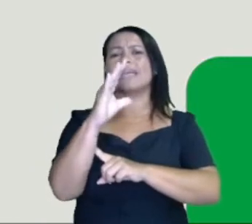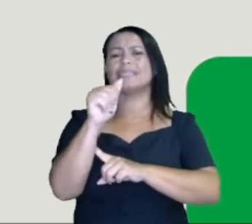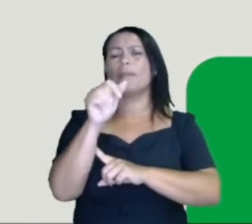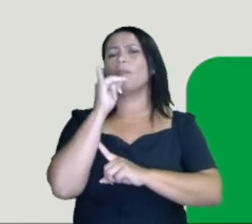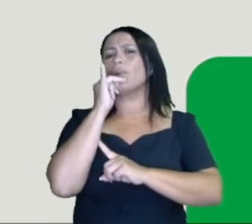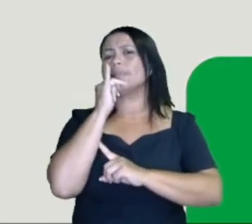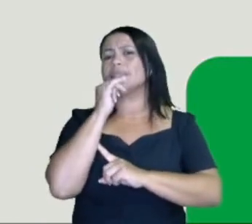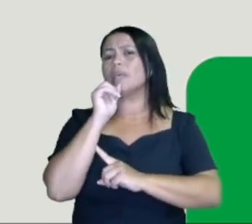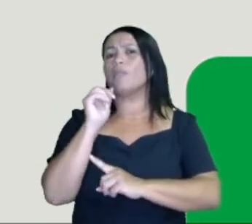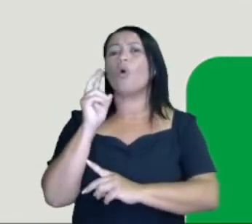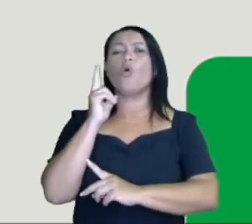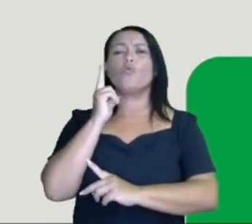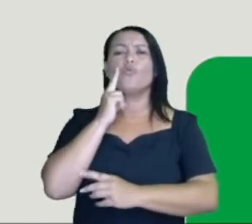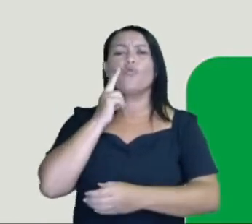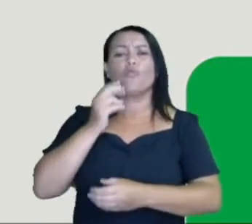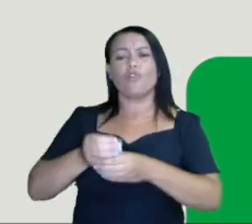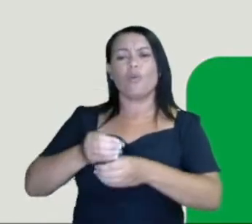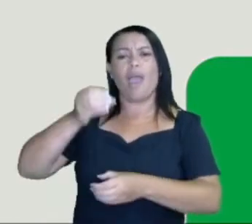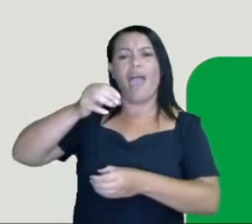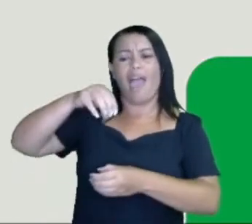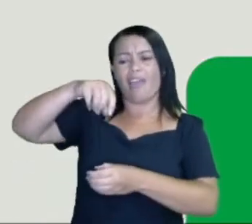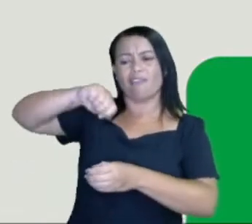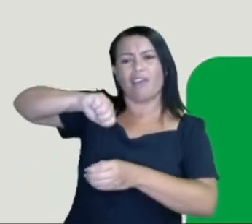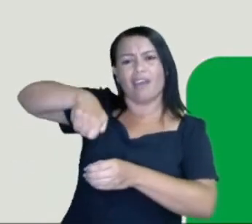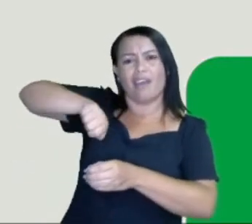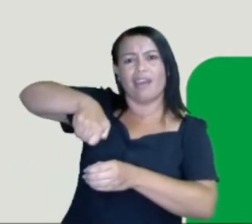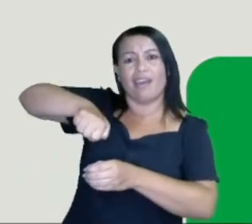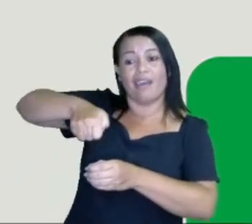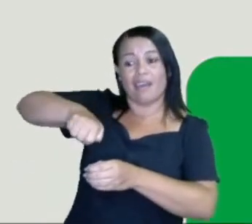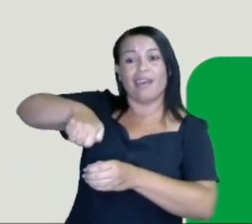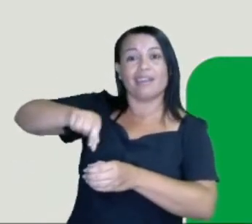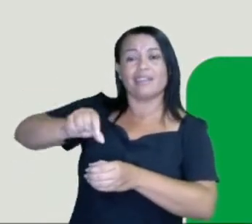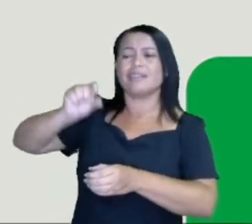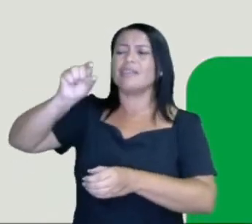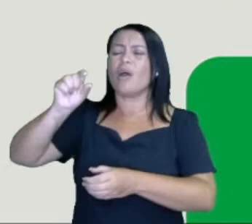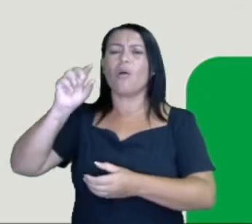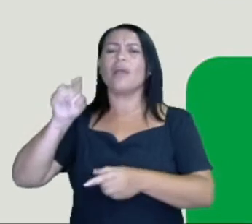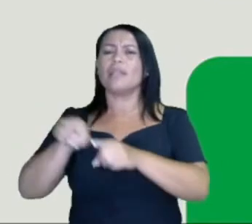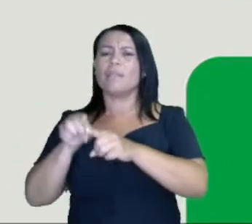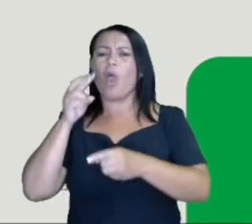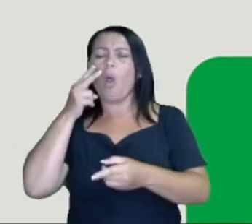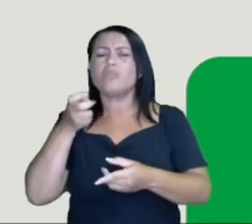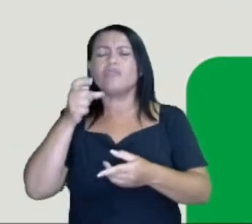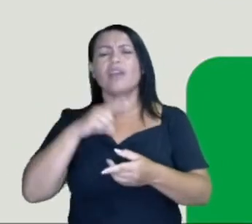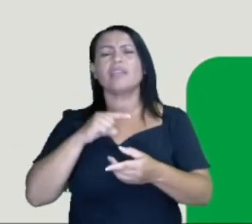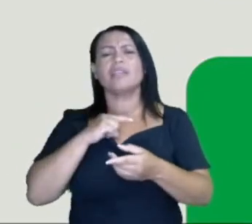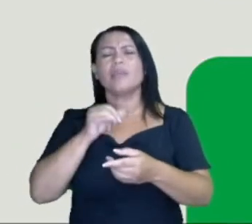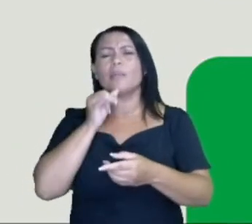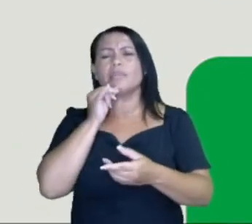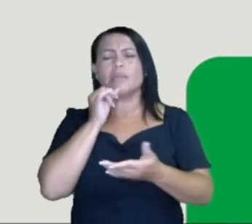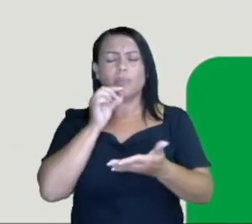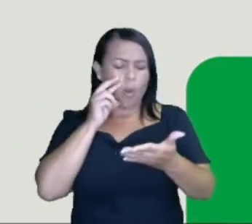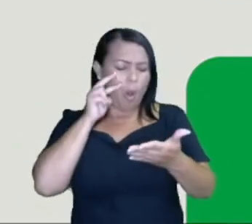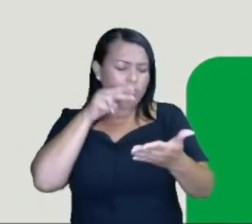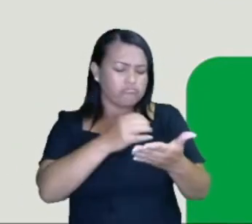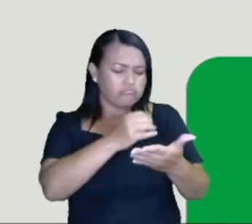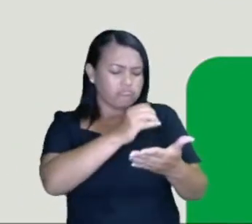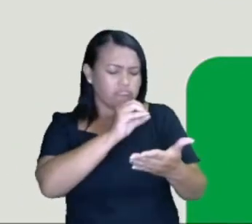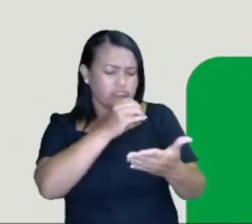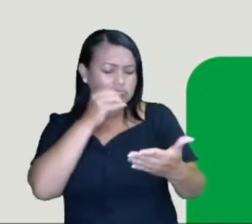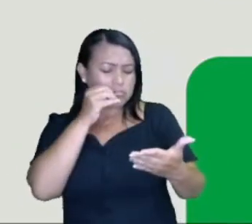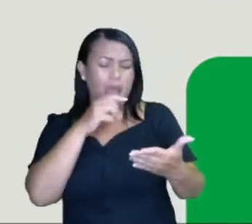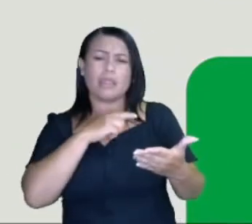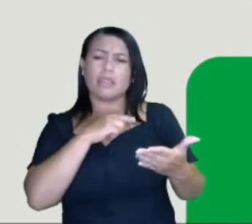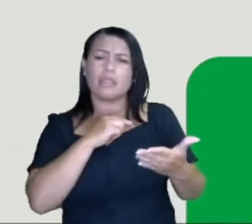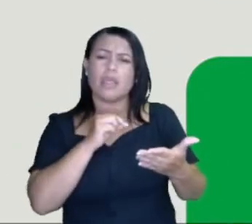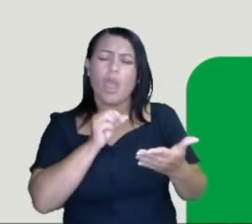vinho. E observou nessa cortiça que havia pequenos espaços vazios nas células. E ele comparou